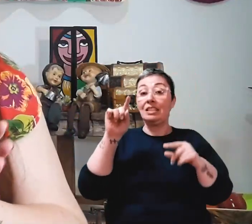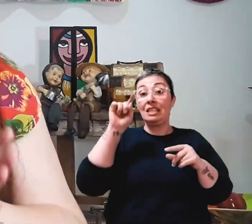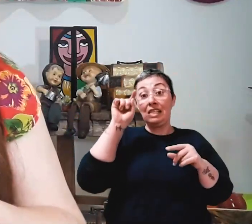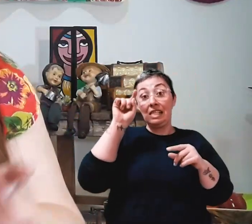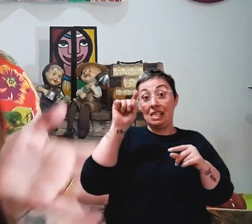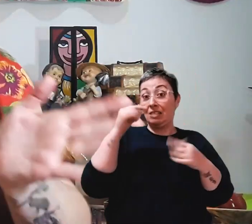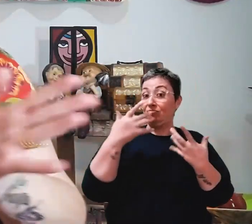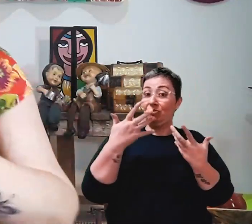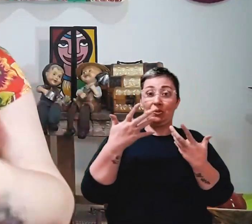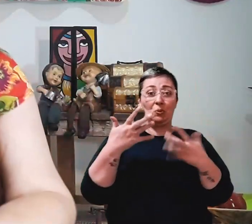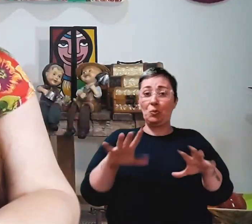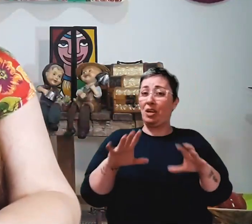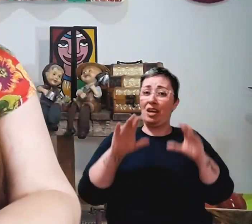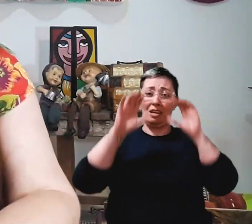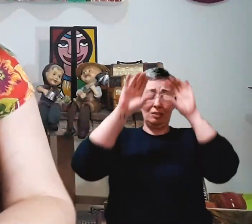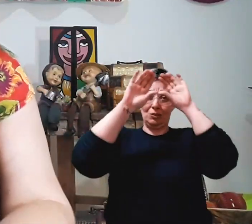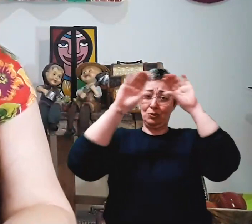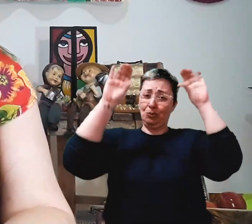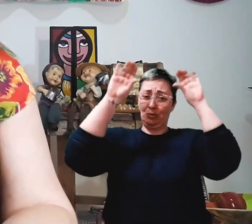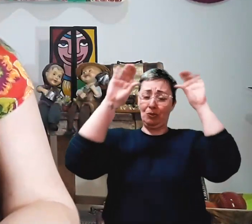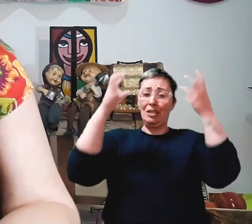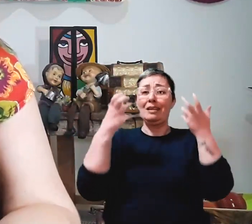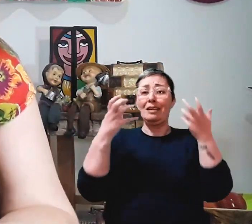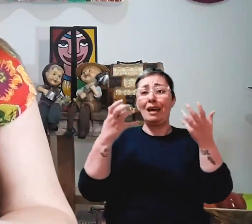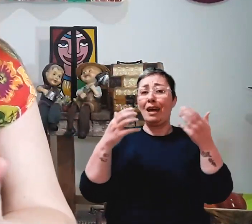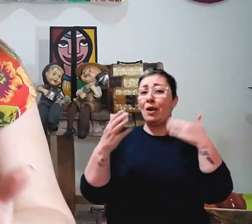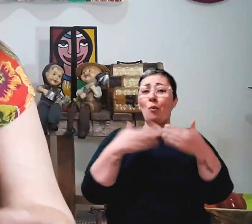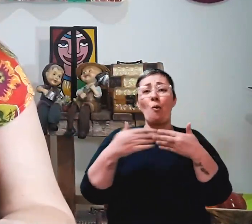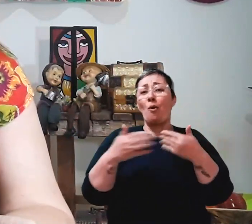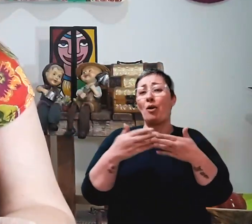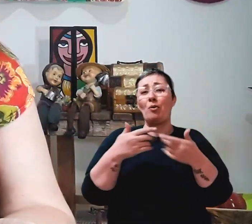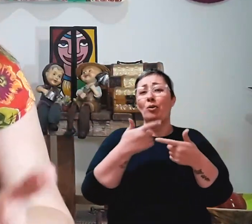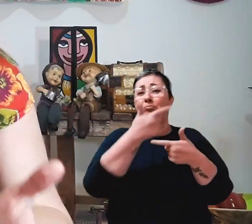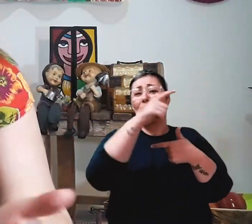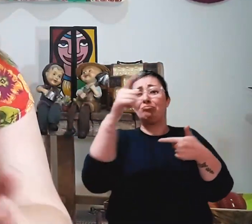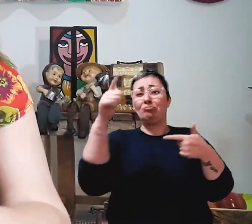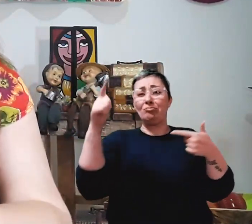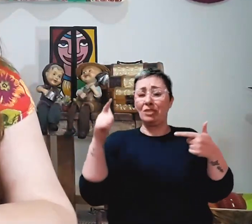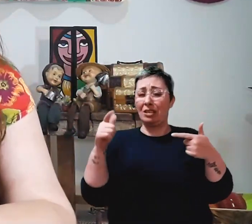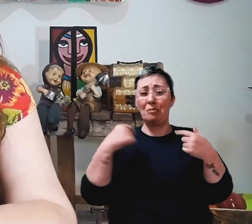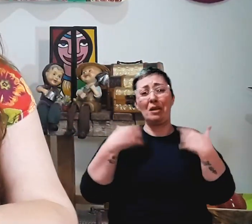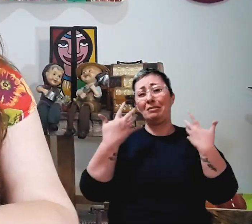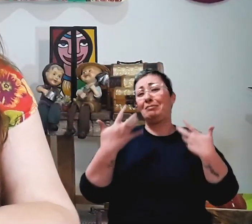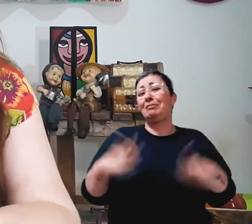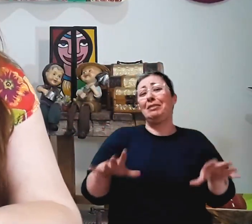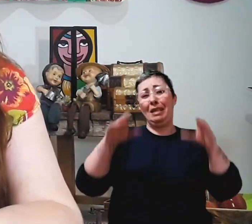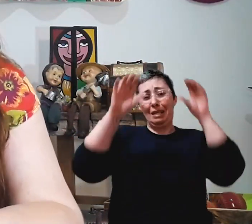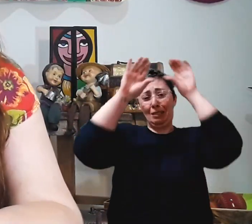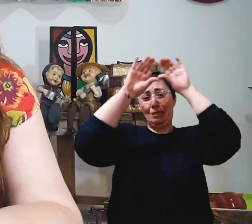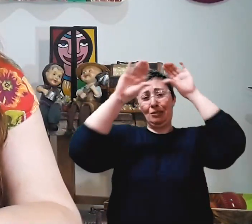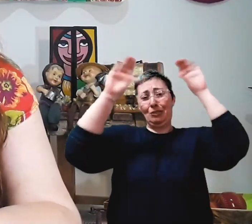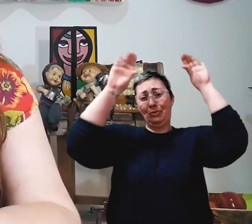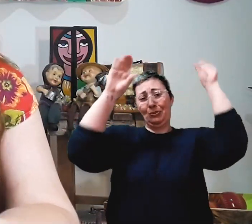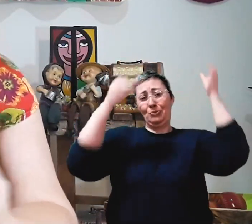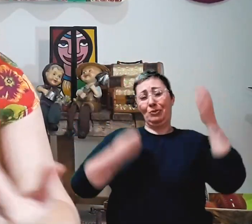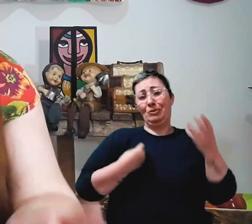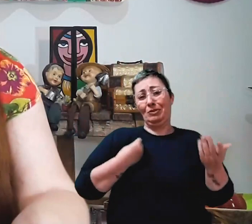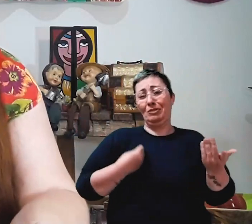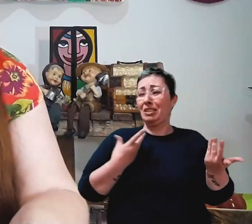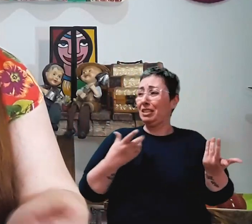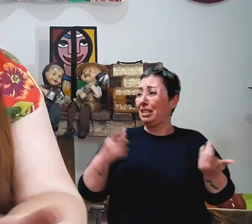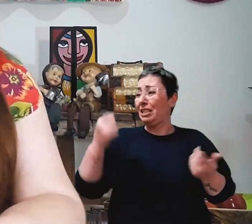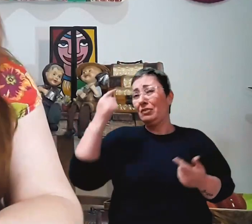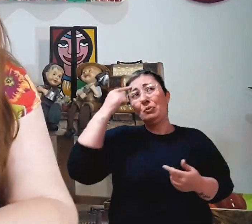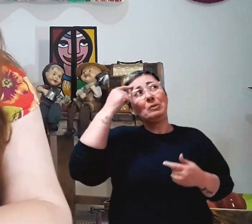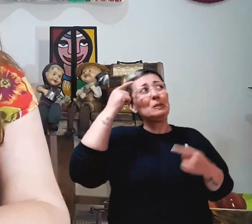não queria ser nuvem. Ela queria ser qualquer outra coisa menos nuvem. E ela ficava pensando: o que é que eu